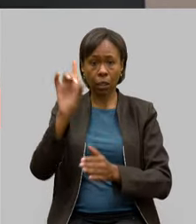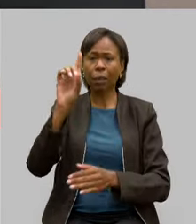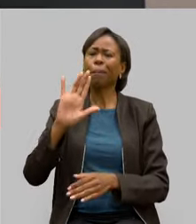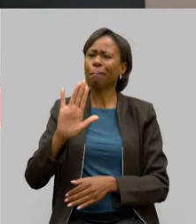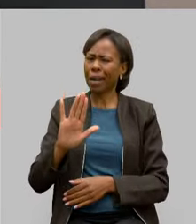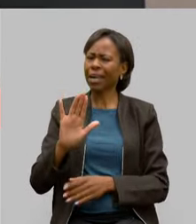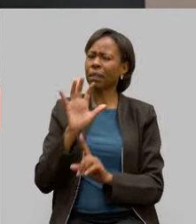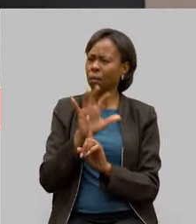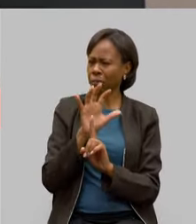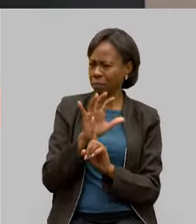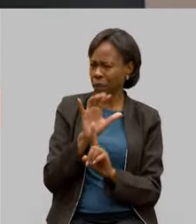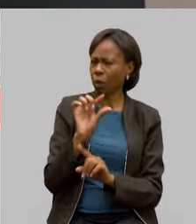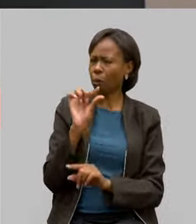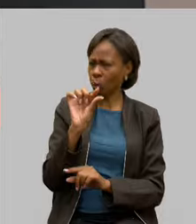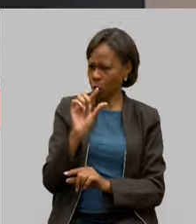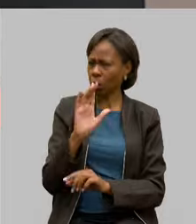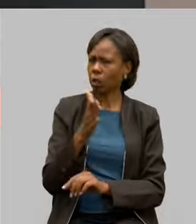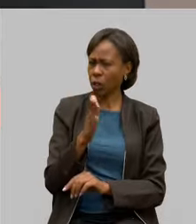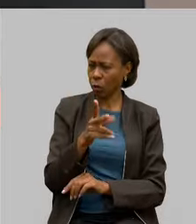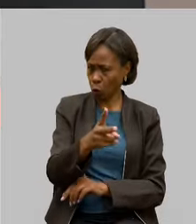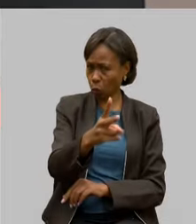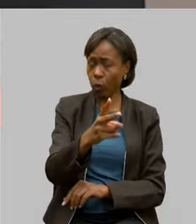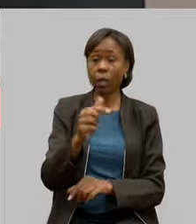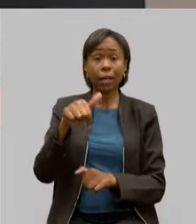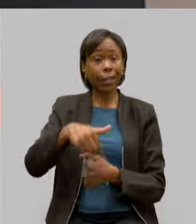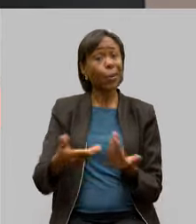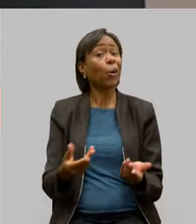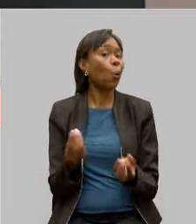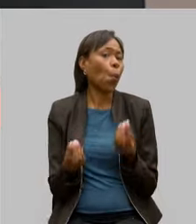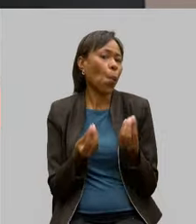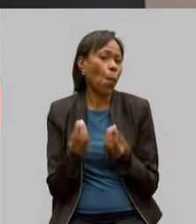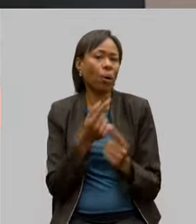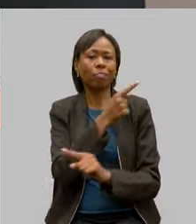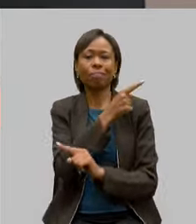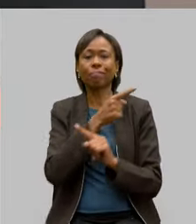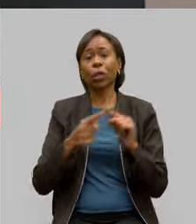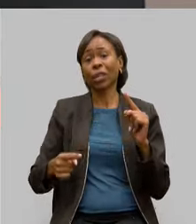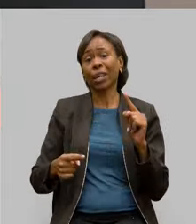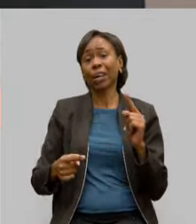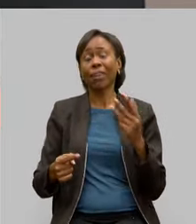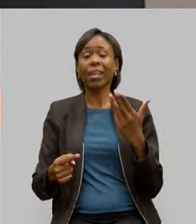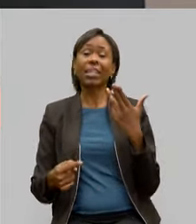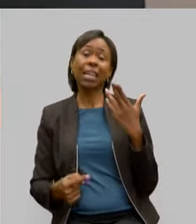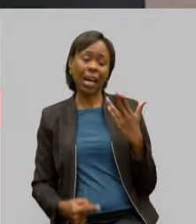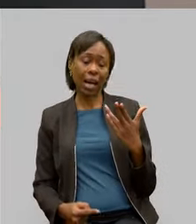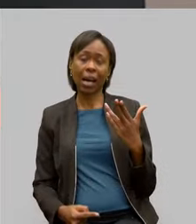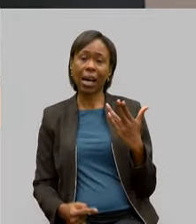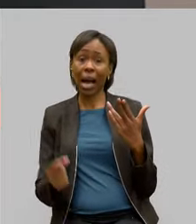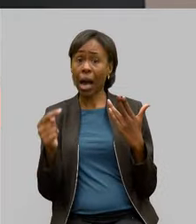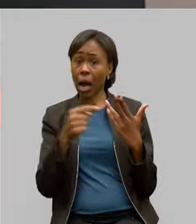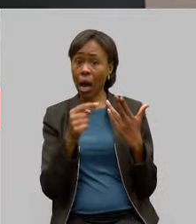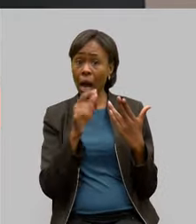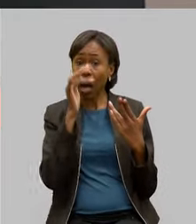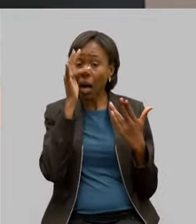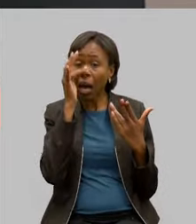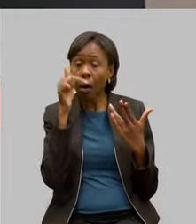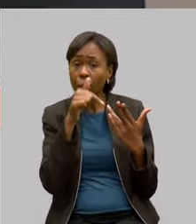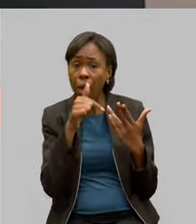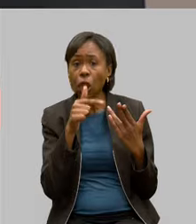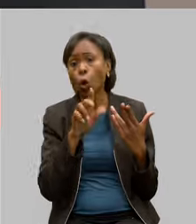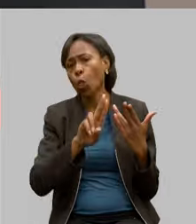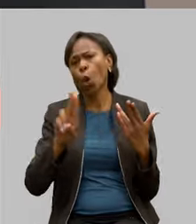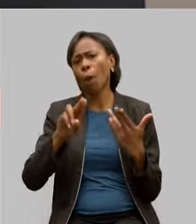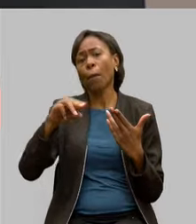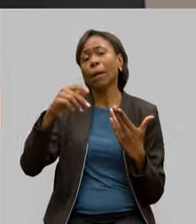pouco na sociedade hoje na forma da proibição da planta chamada maconha né que tem um vínculo